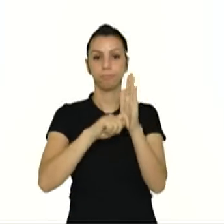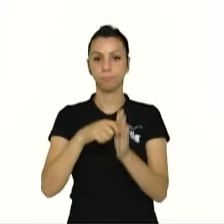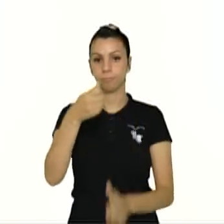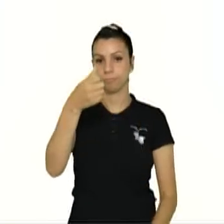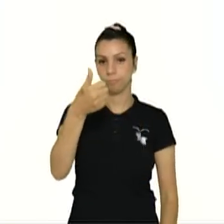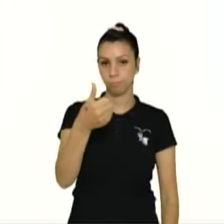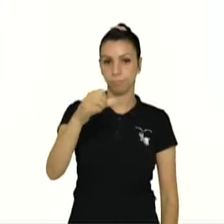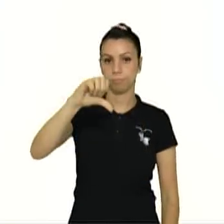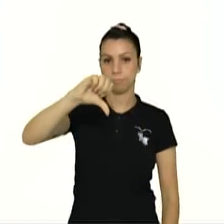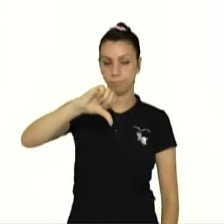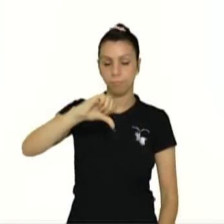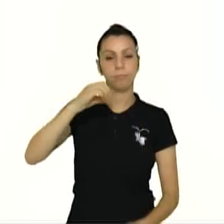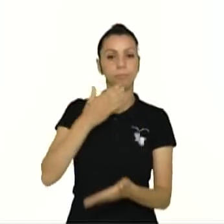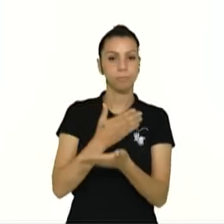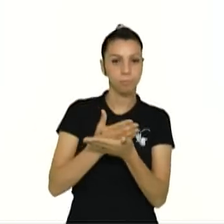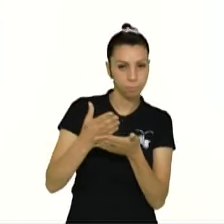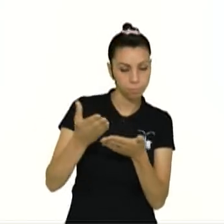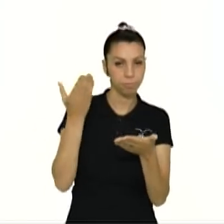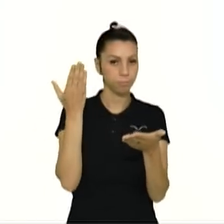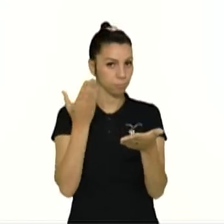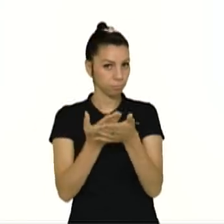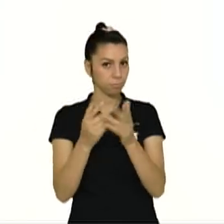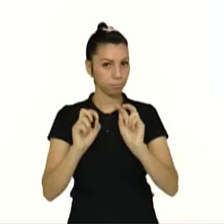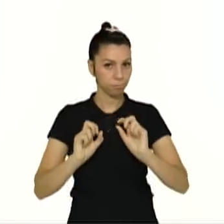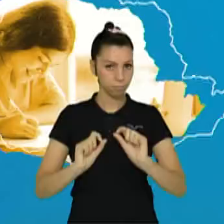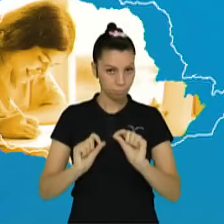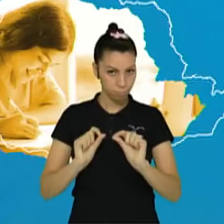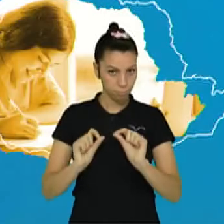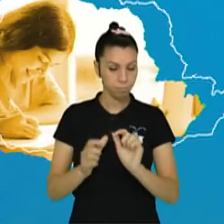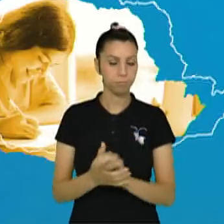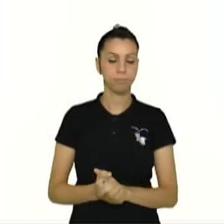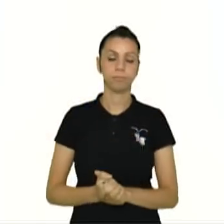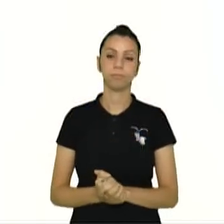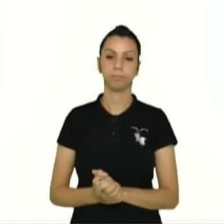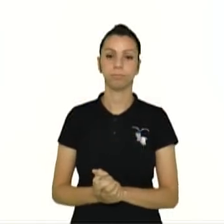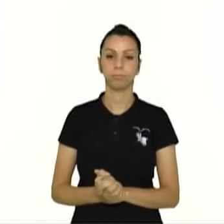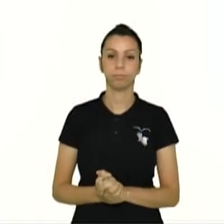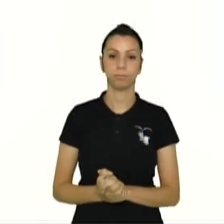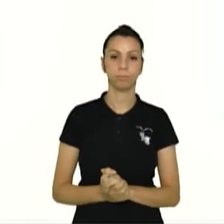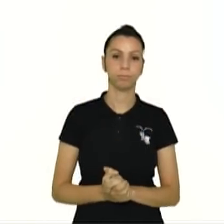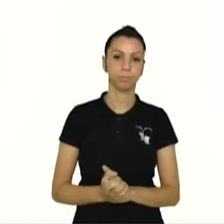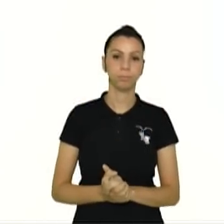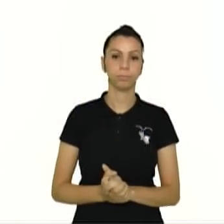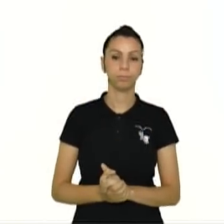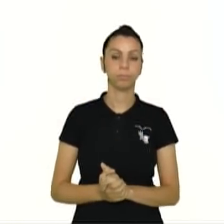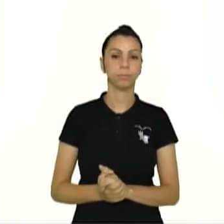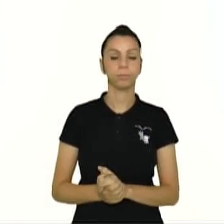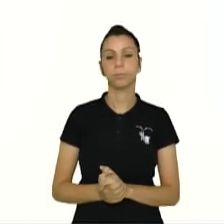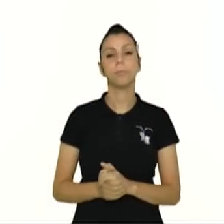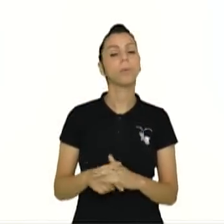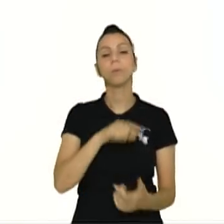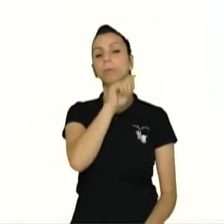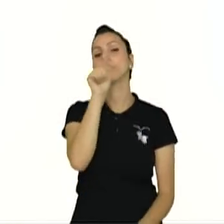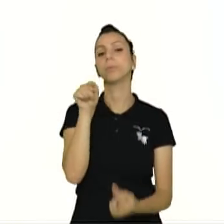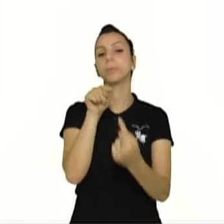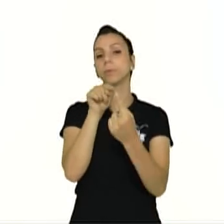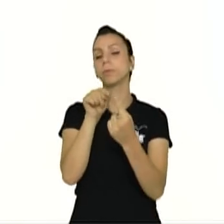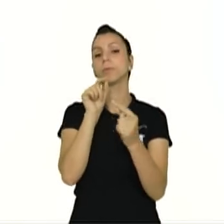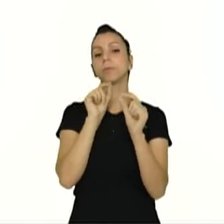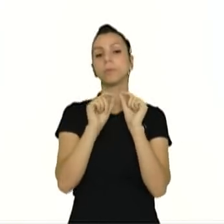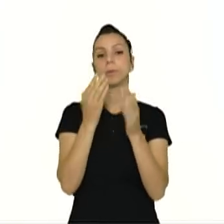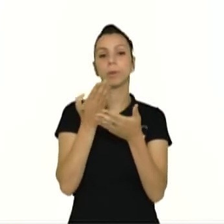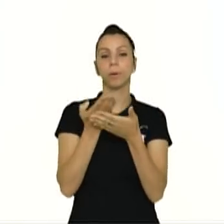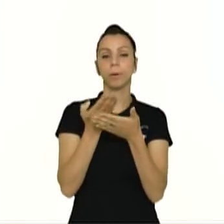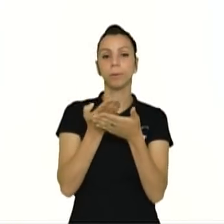XIX é o que nós vamos abordar na aula de hoje. Ok? E qual é o nosso objetivo com essa